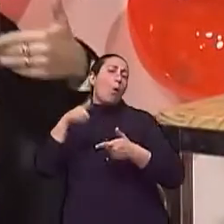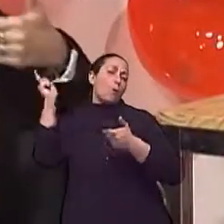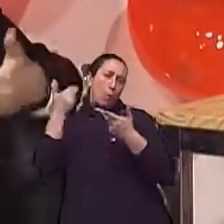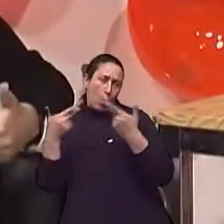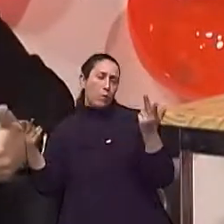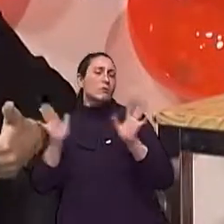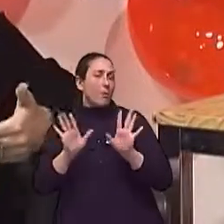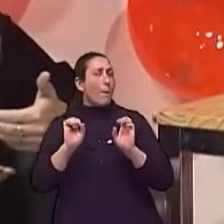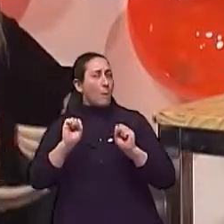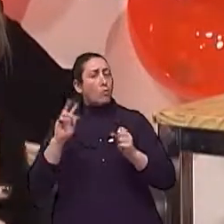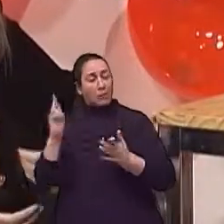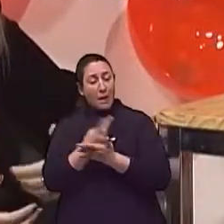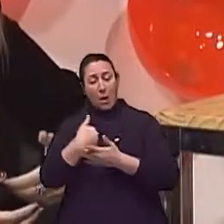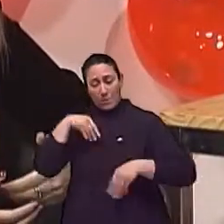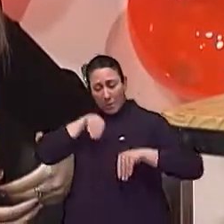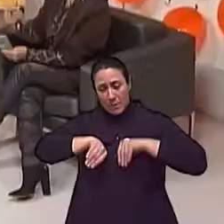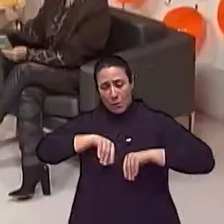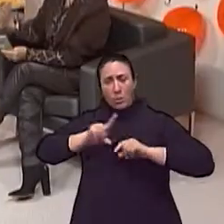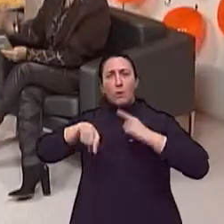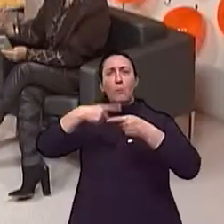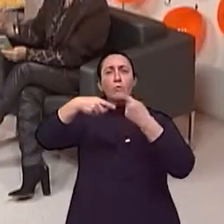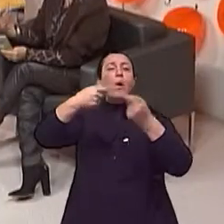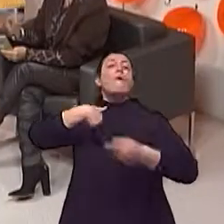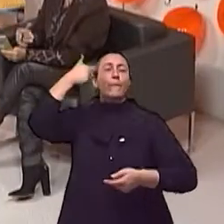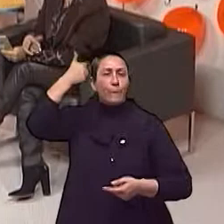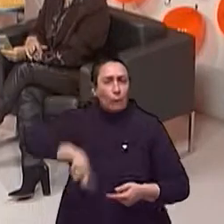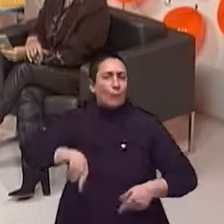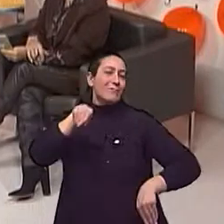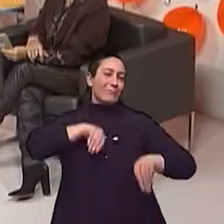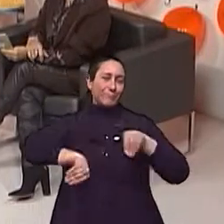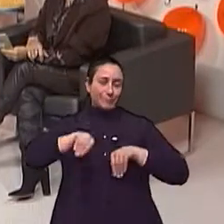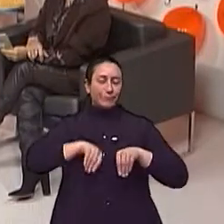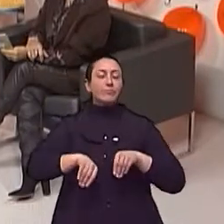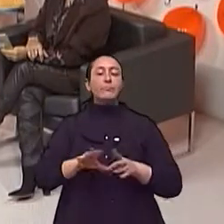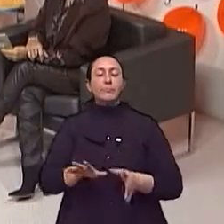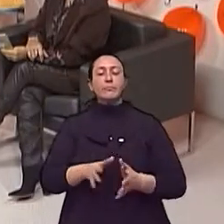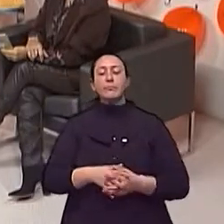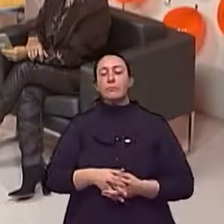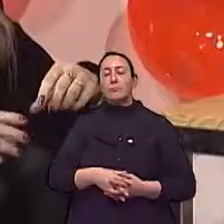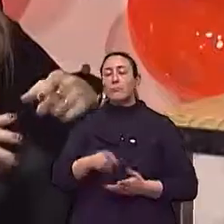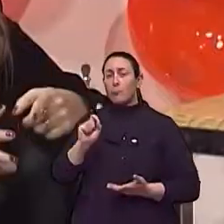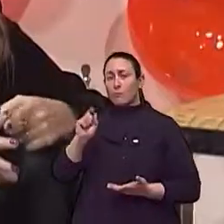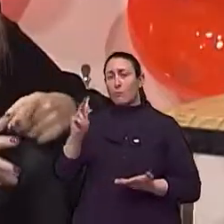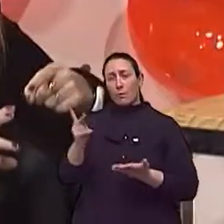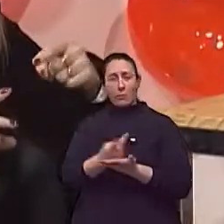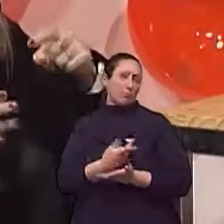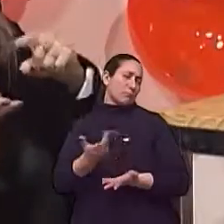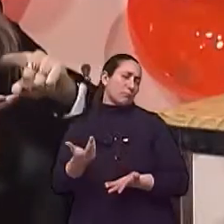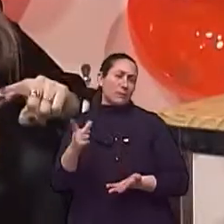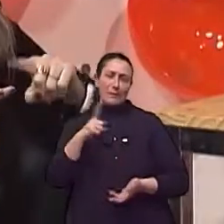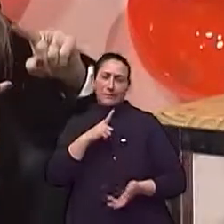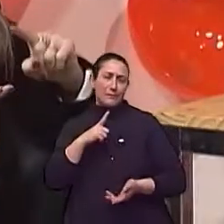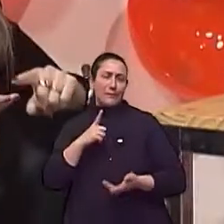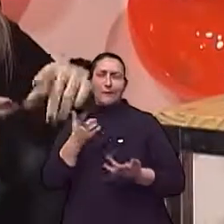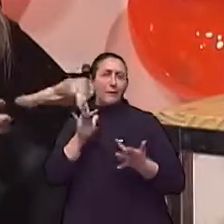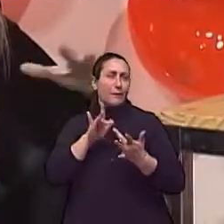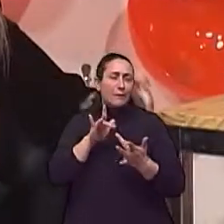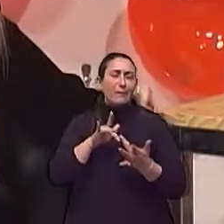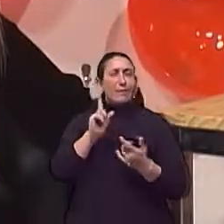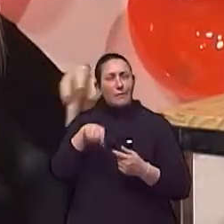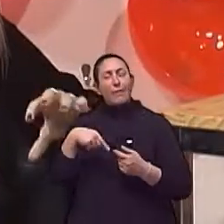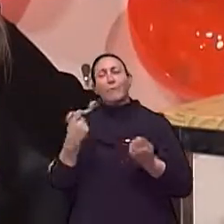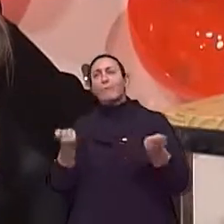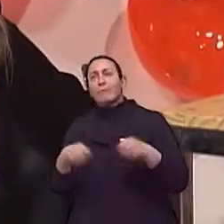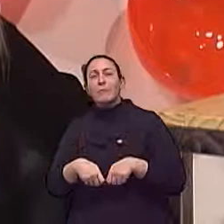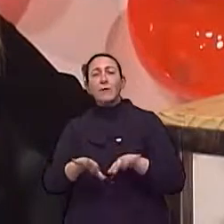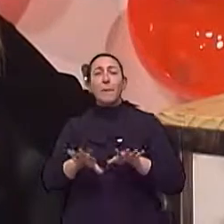vez eu tenho chance de ter novamente é um somatório né exatamente E aí eles controlaram para outros fatores se estava se tratando adequadamente